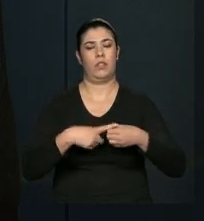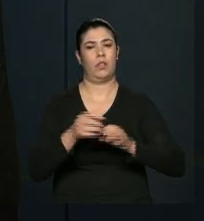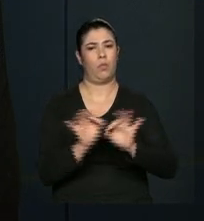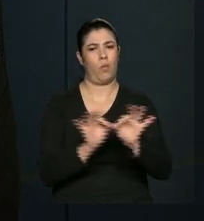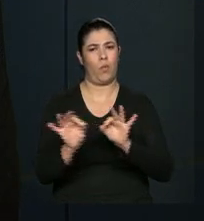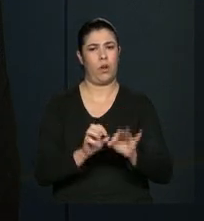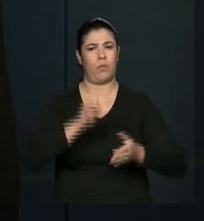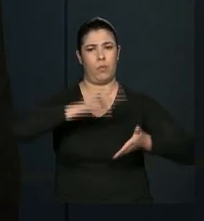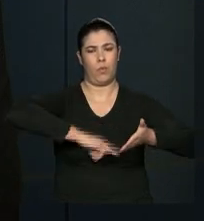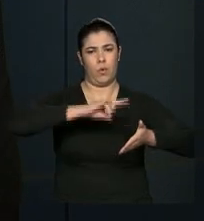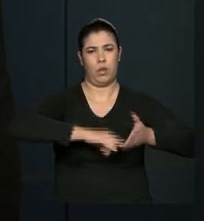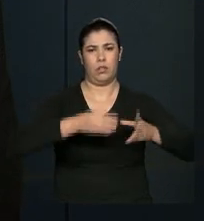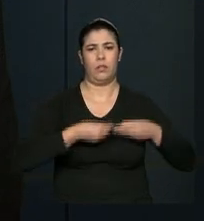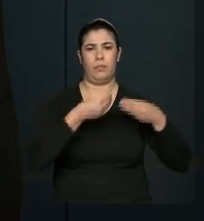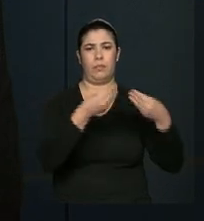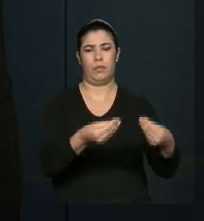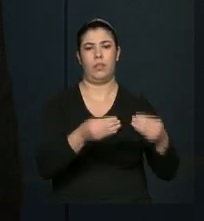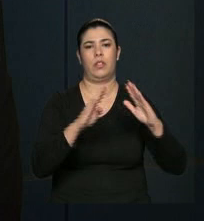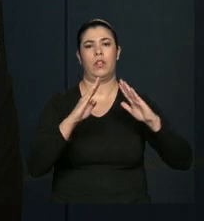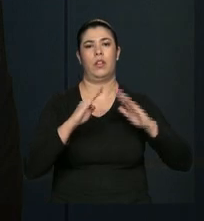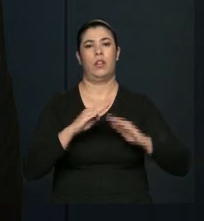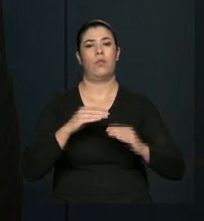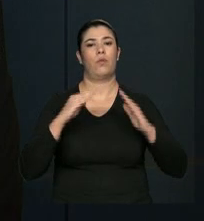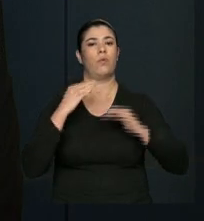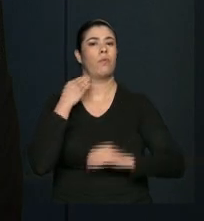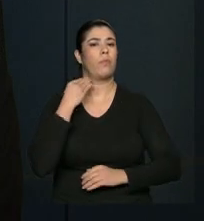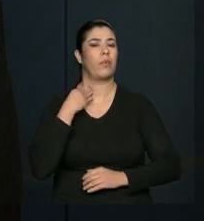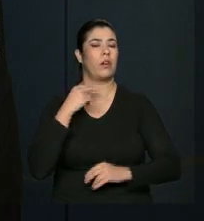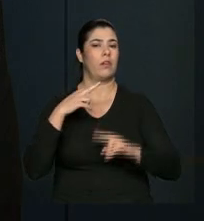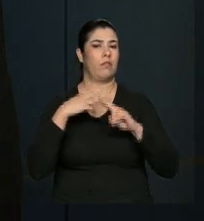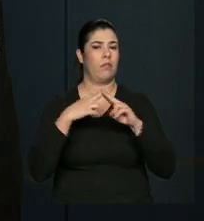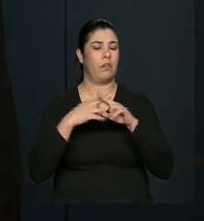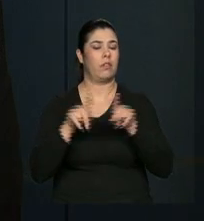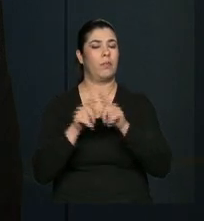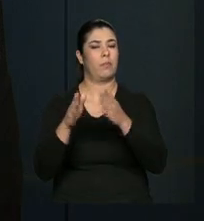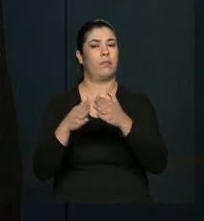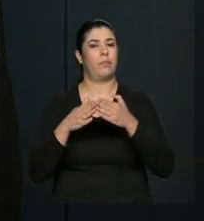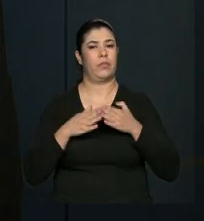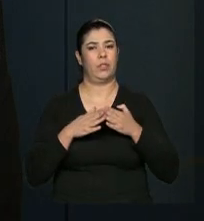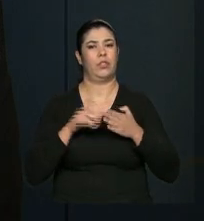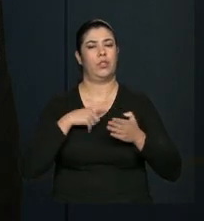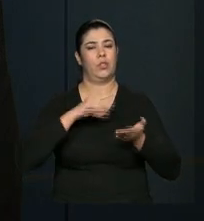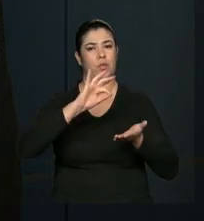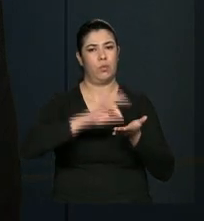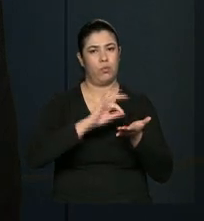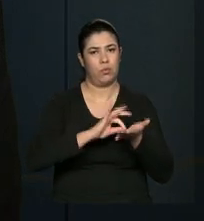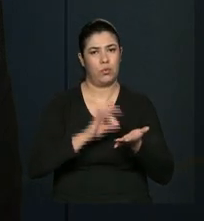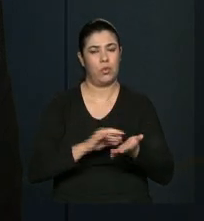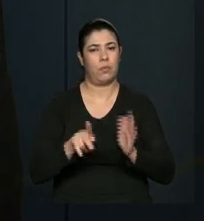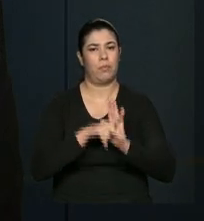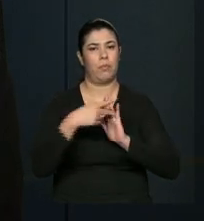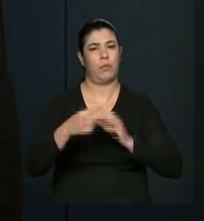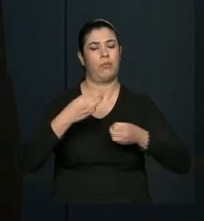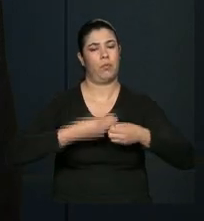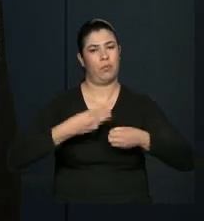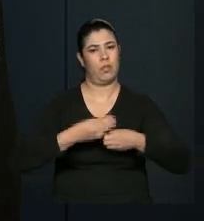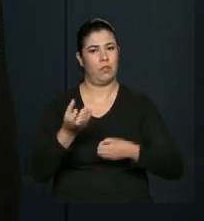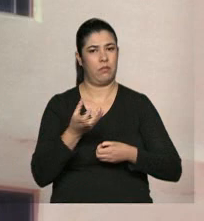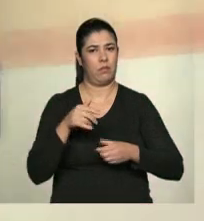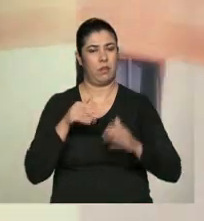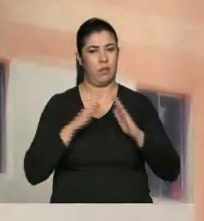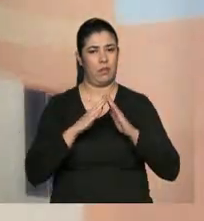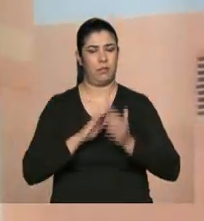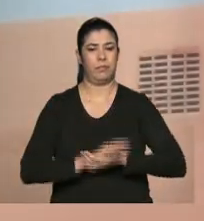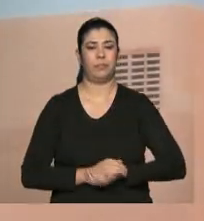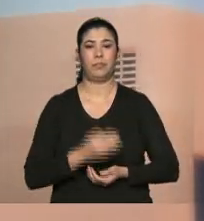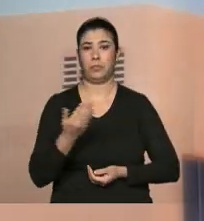a documentação nas unidades da Caixa Econômica Federal e solicitando a habilitação para o município onde atuam.